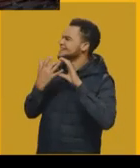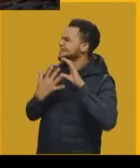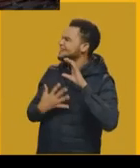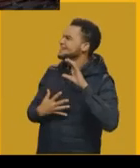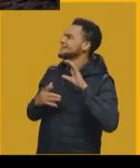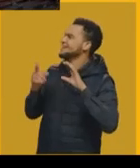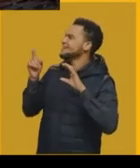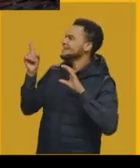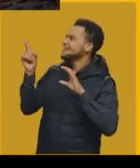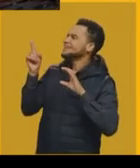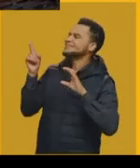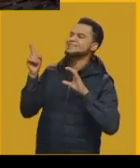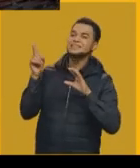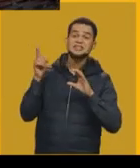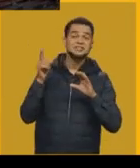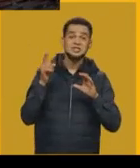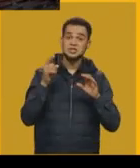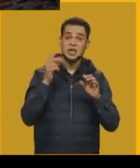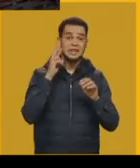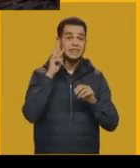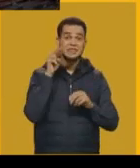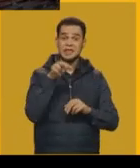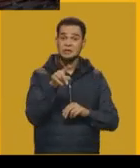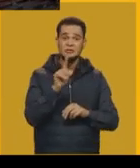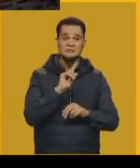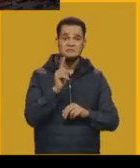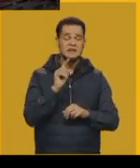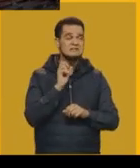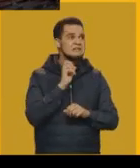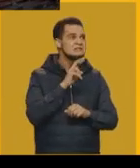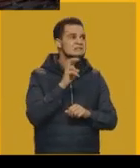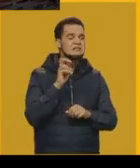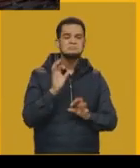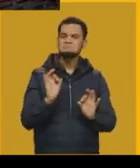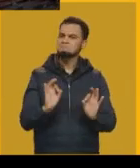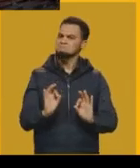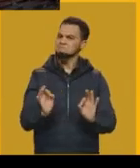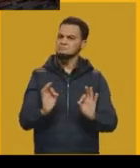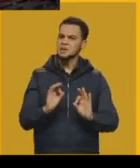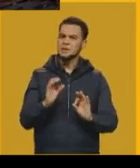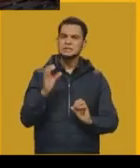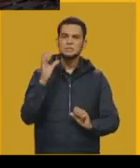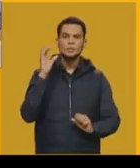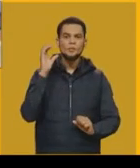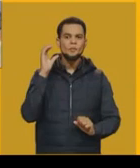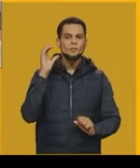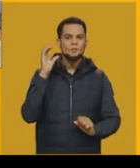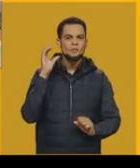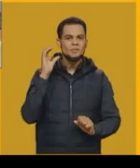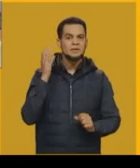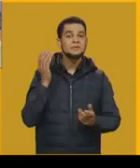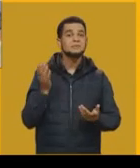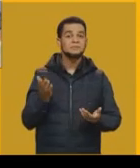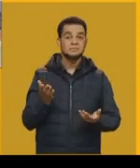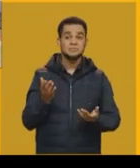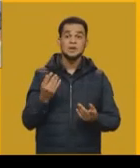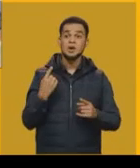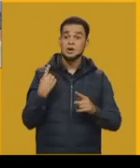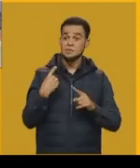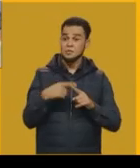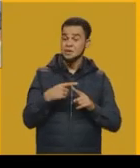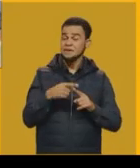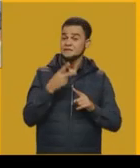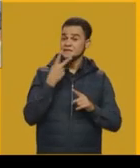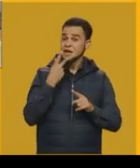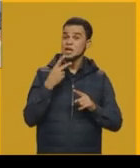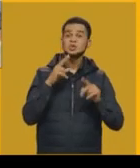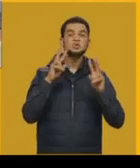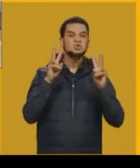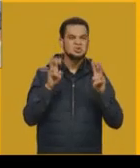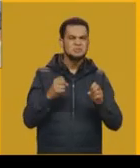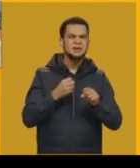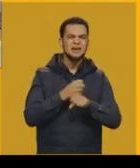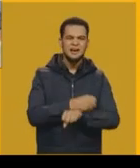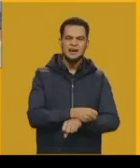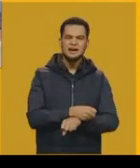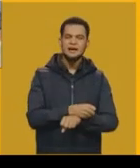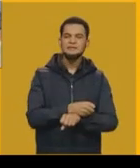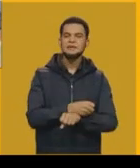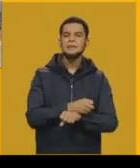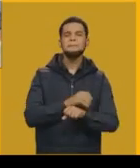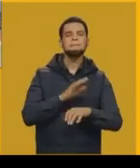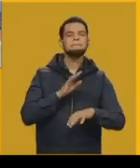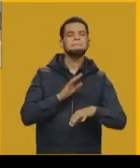nos discursos. Uma imagem que é muito comum, que se consolidou ao tratar de África, né, é aquela que vai falar